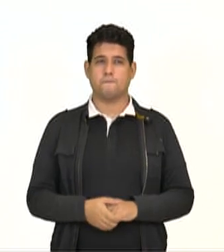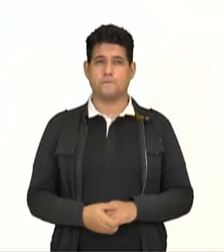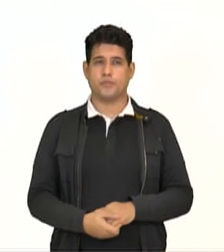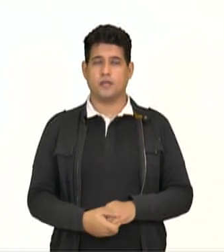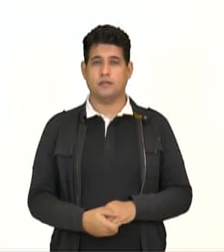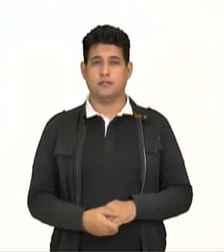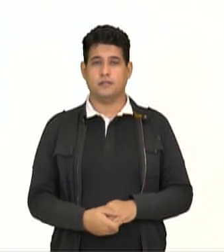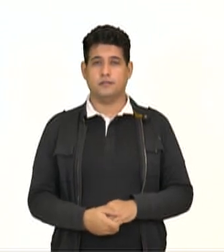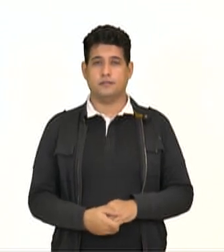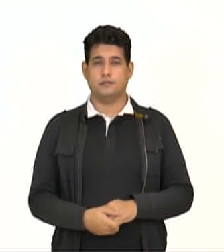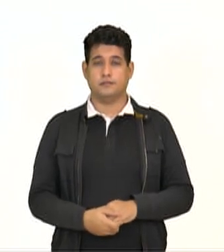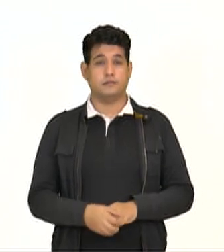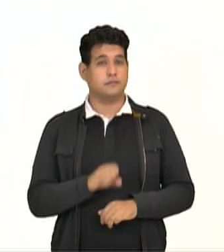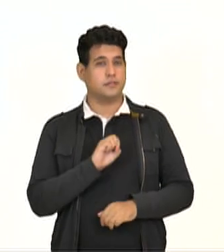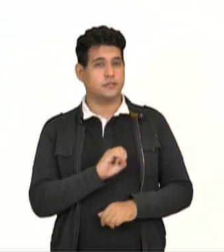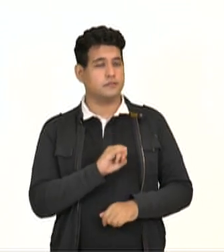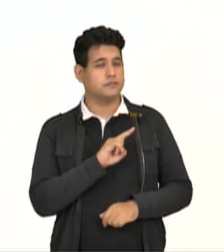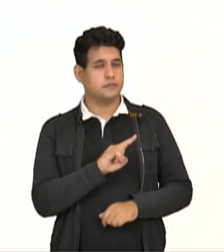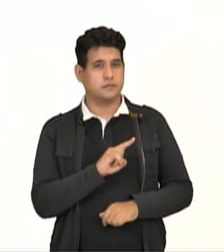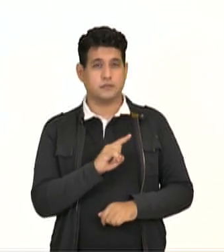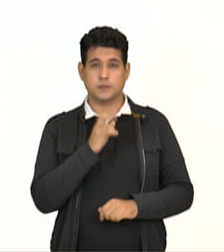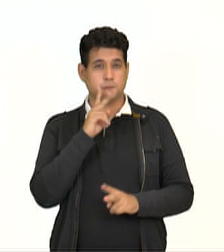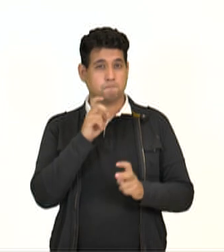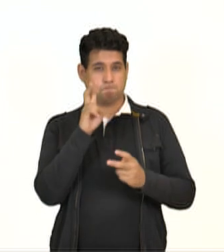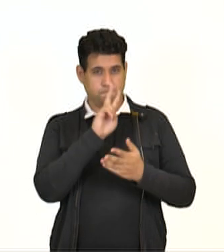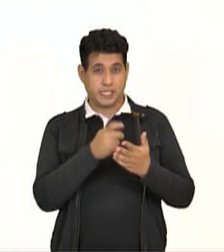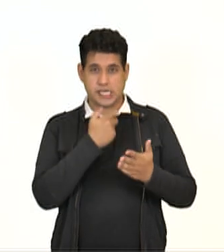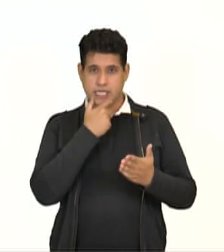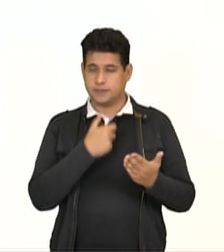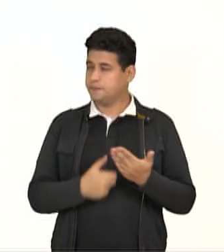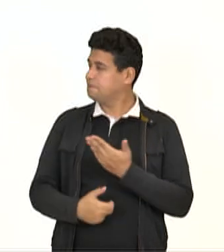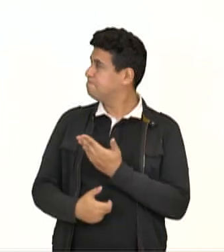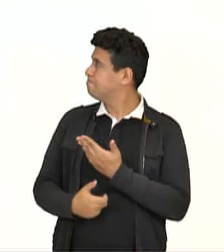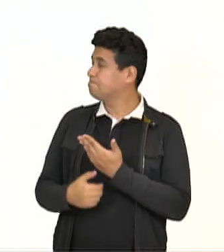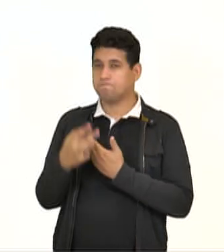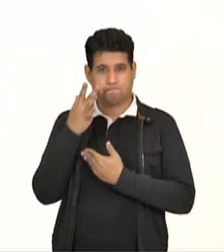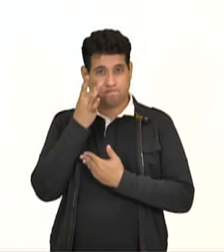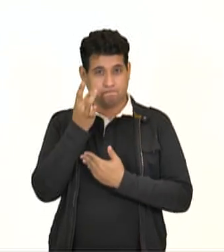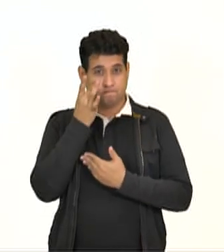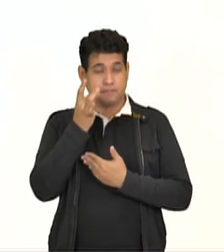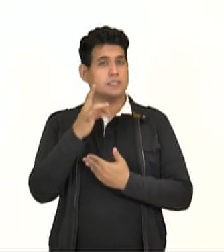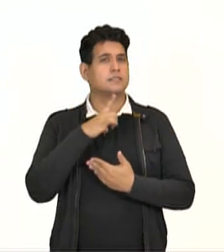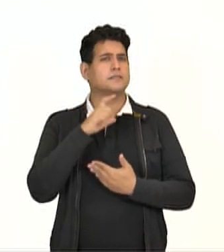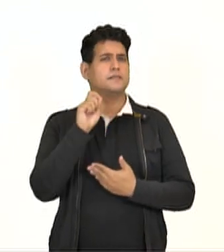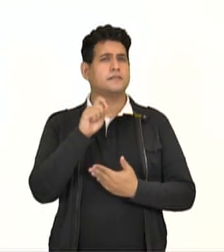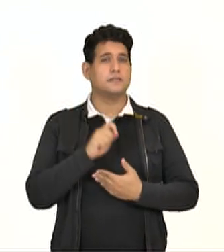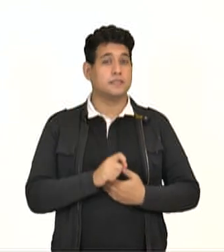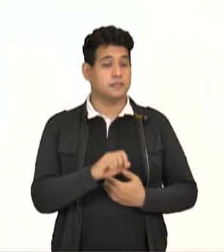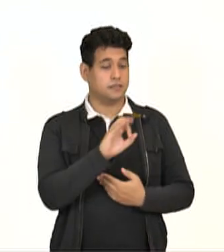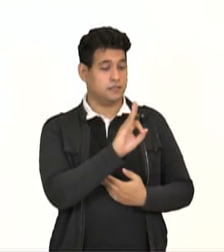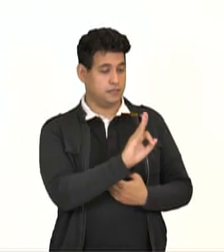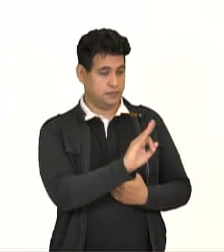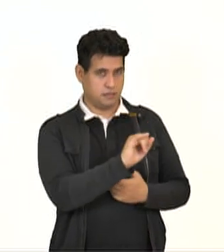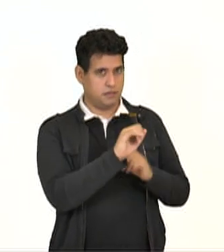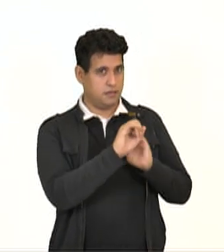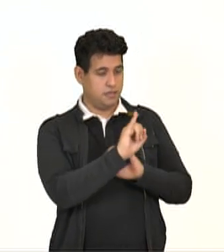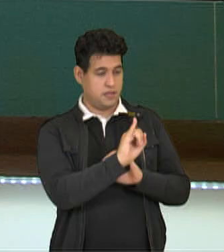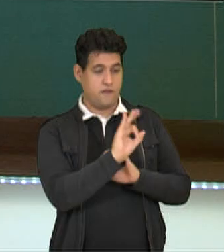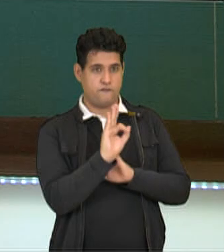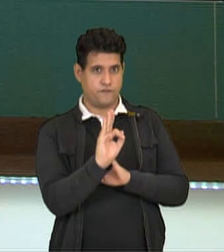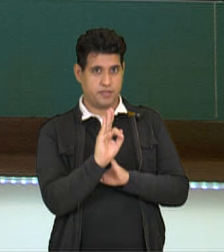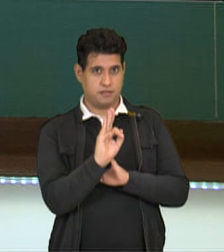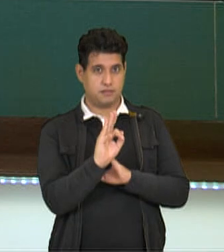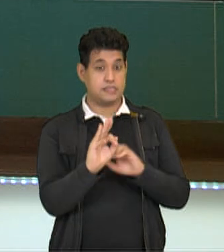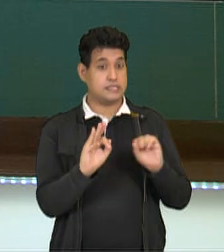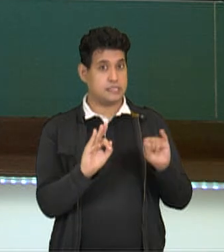never try, you will never know. Preste atenção, nós temos ali, ó. If you never